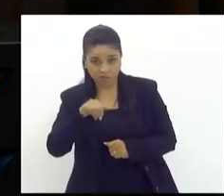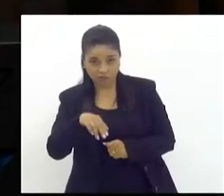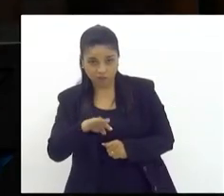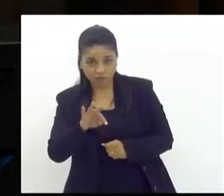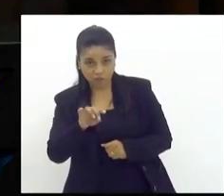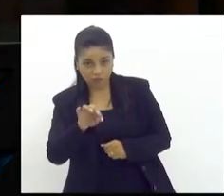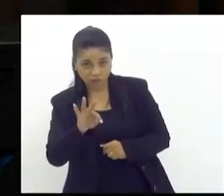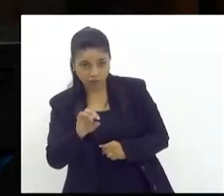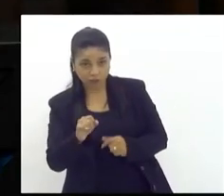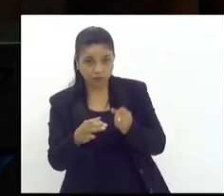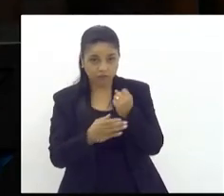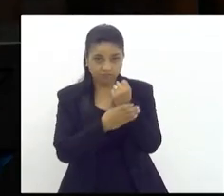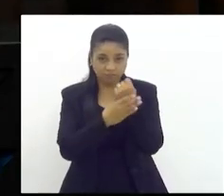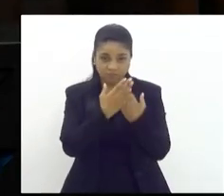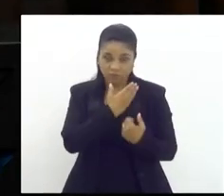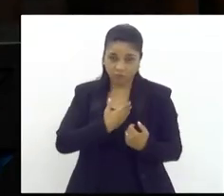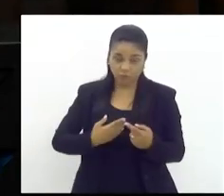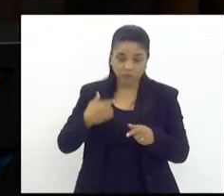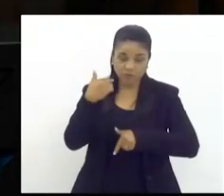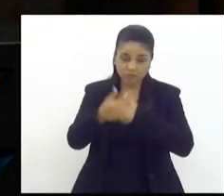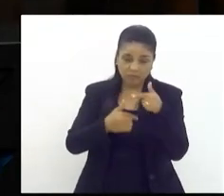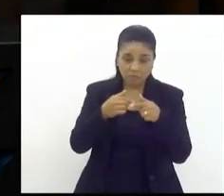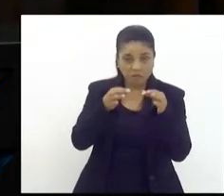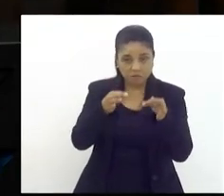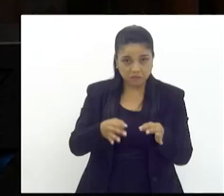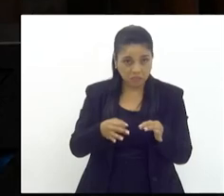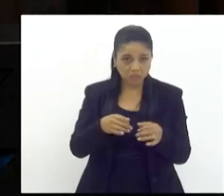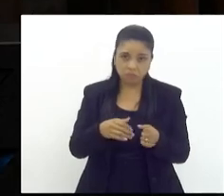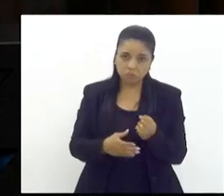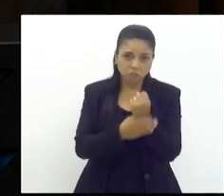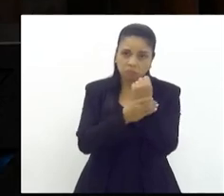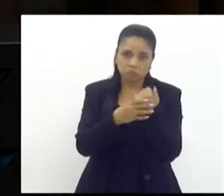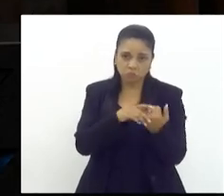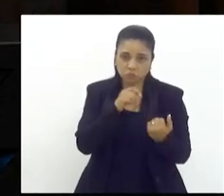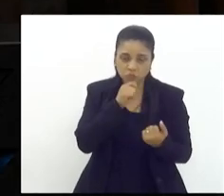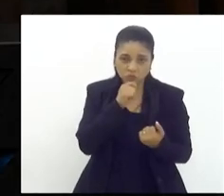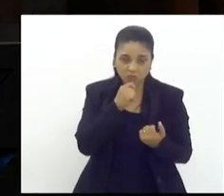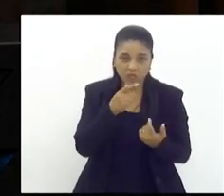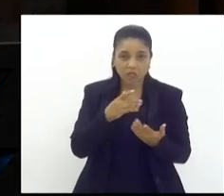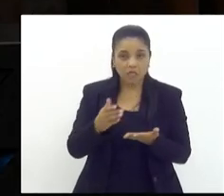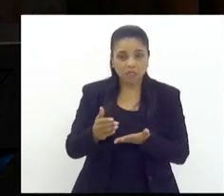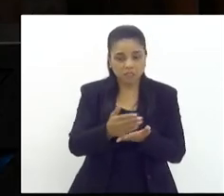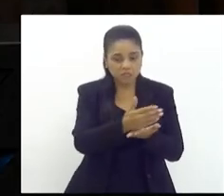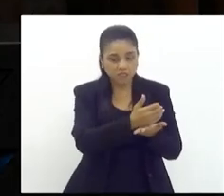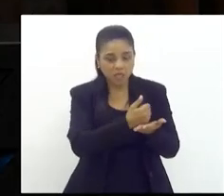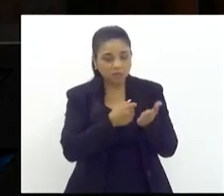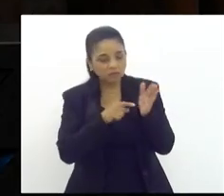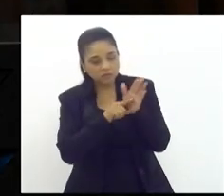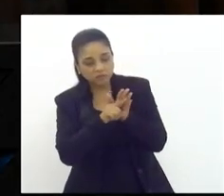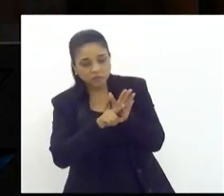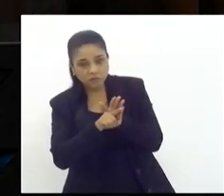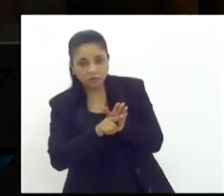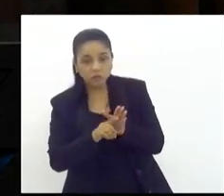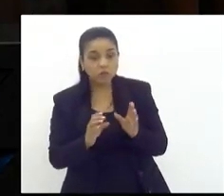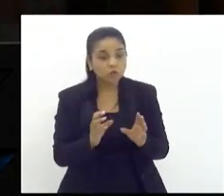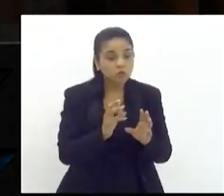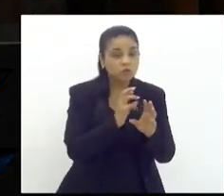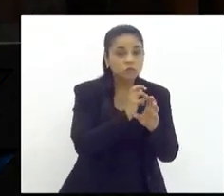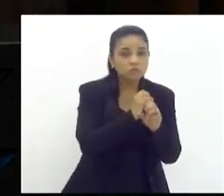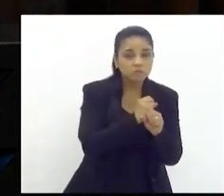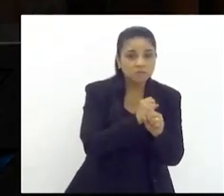pública e pretende fazer o seu trabalho corretamente tá aqui os dados sobre a investigação e orçamento